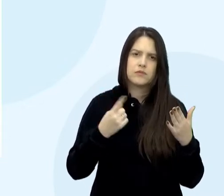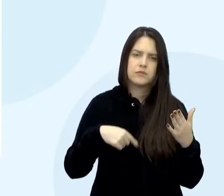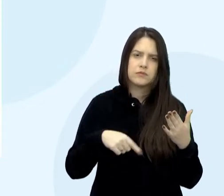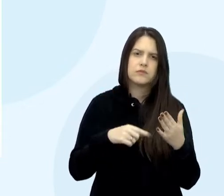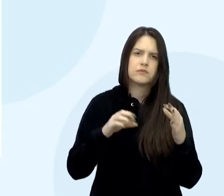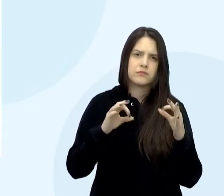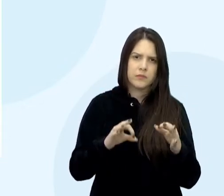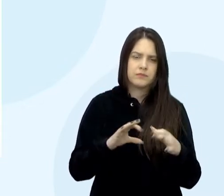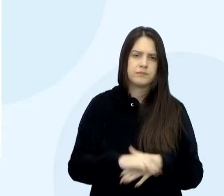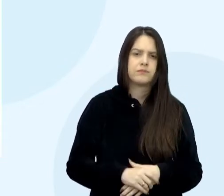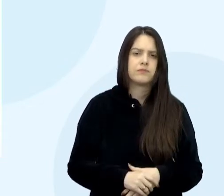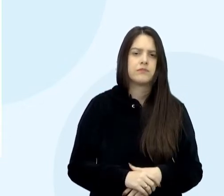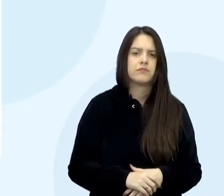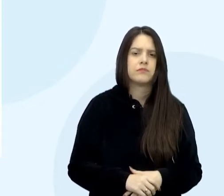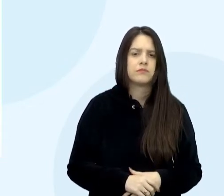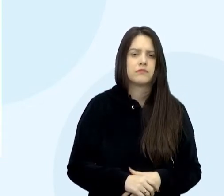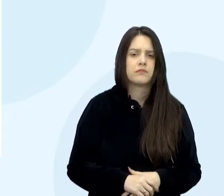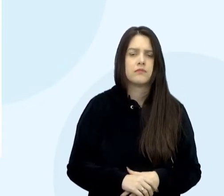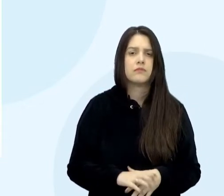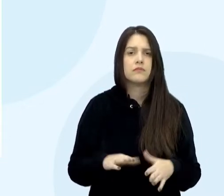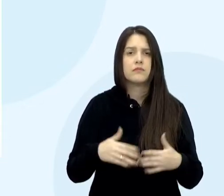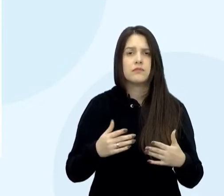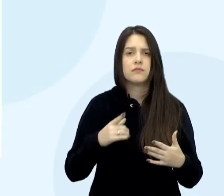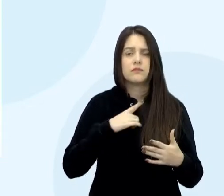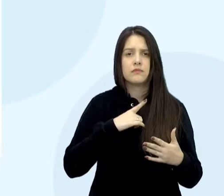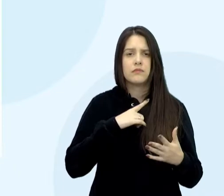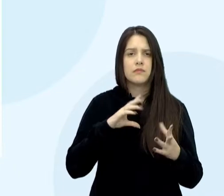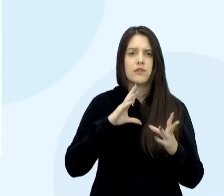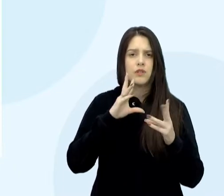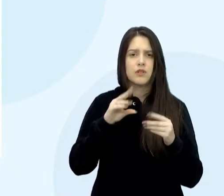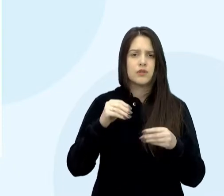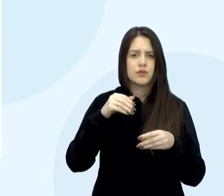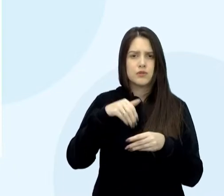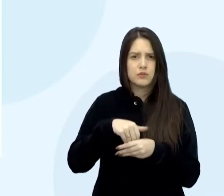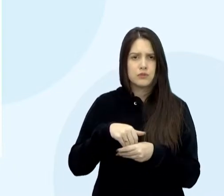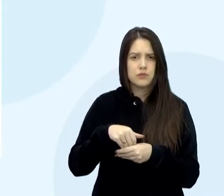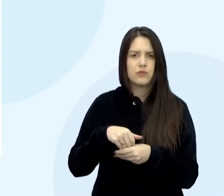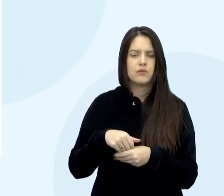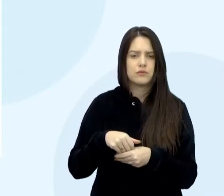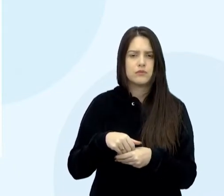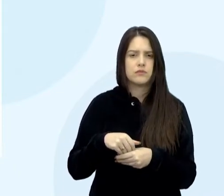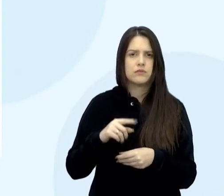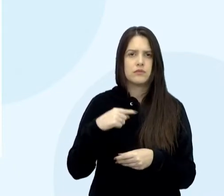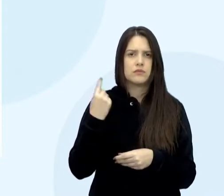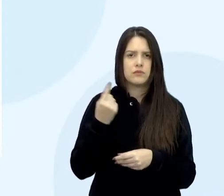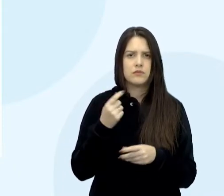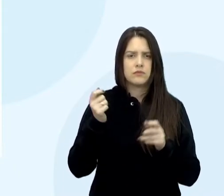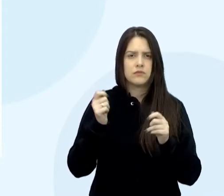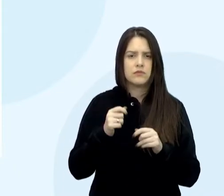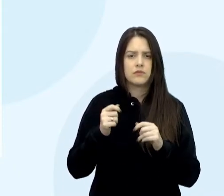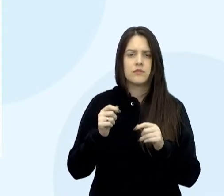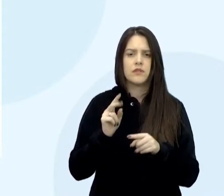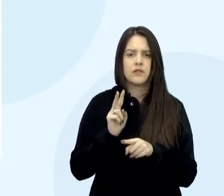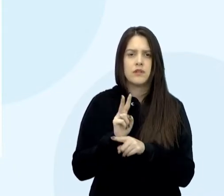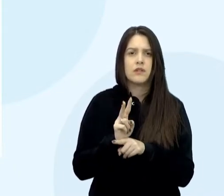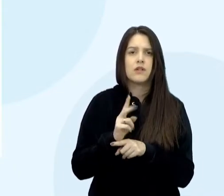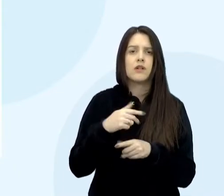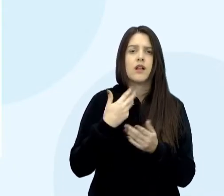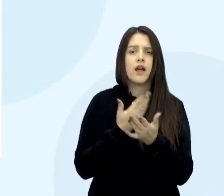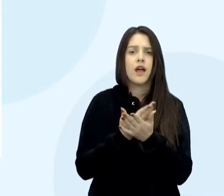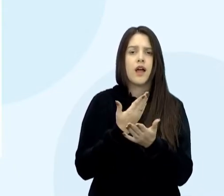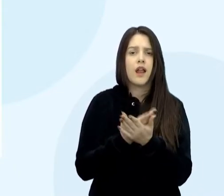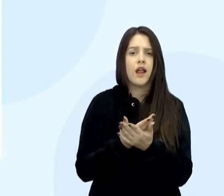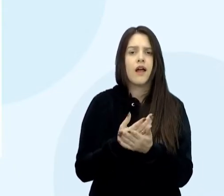mais água. E aí aqui vem tudo que é da própria empresa, né? Então a empresa ela fala aí quanto que